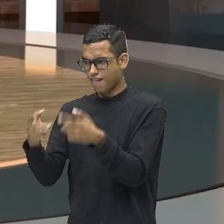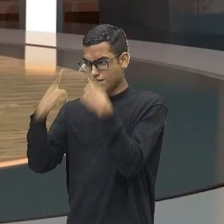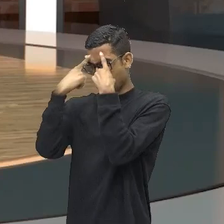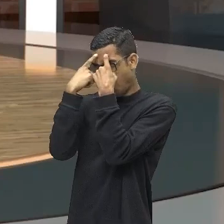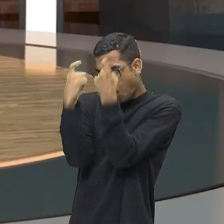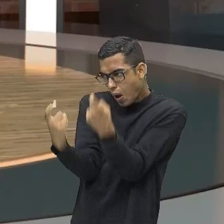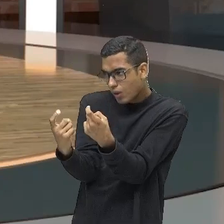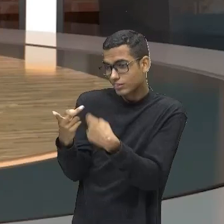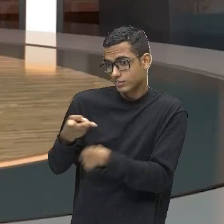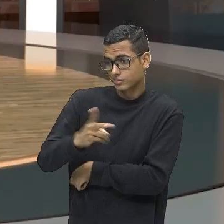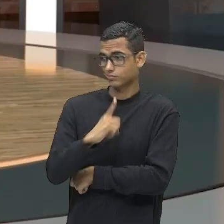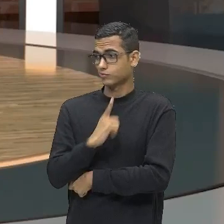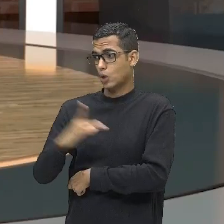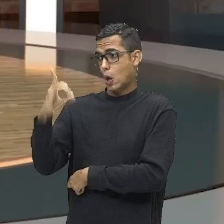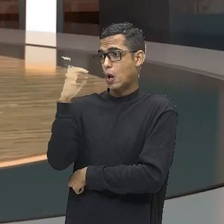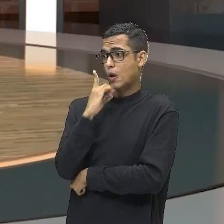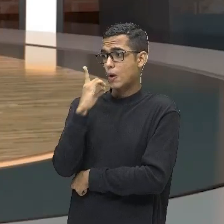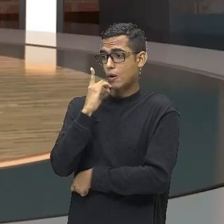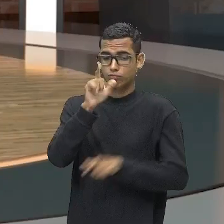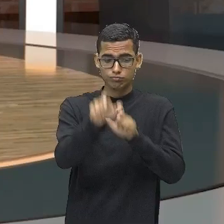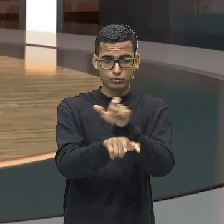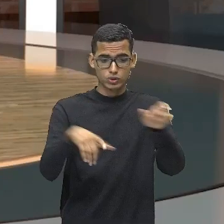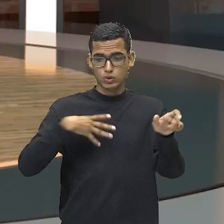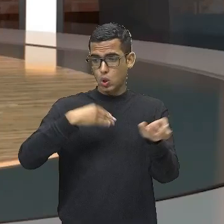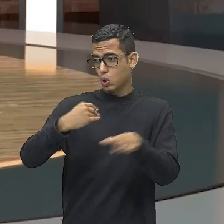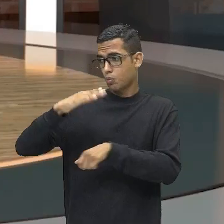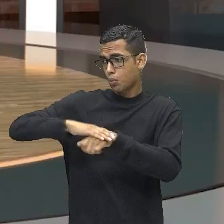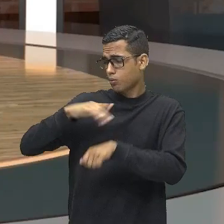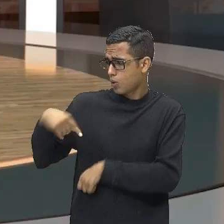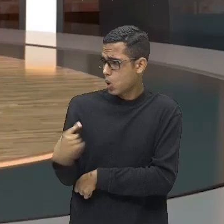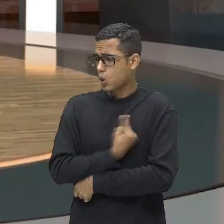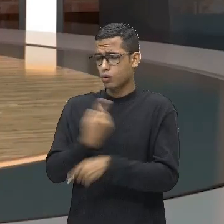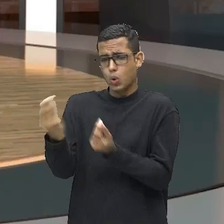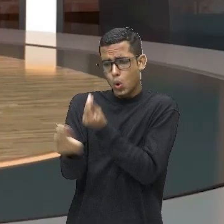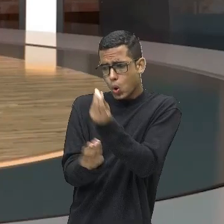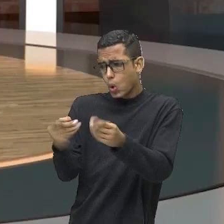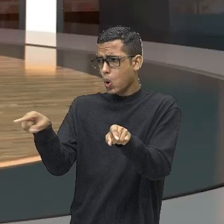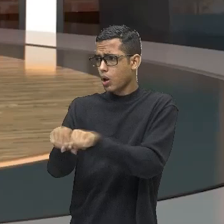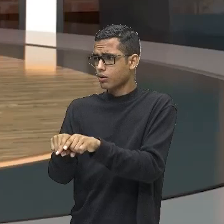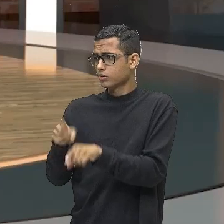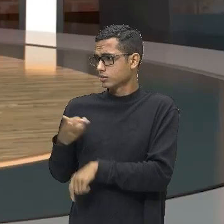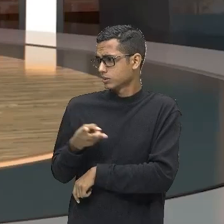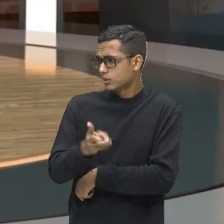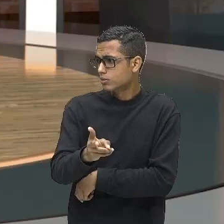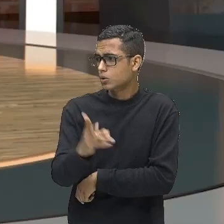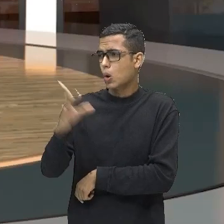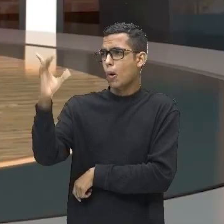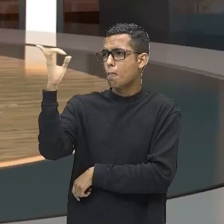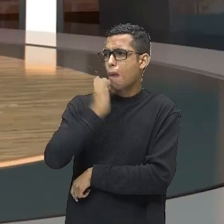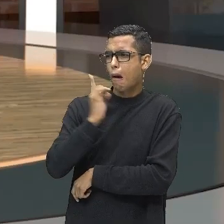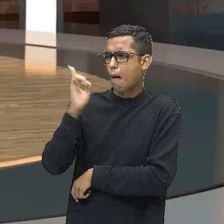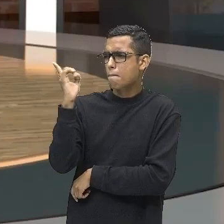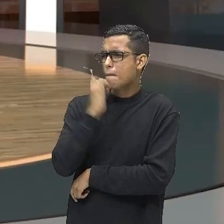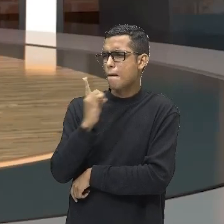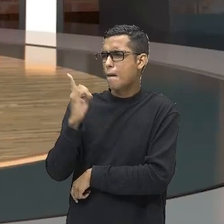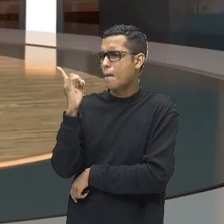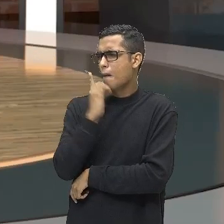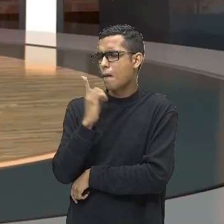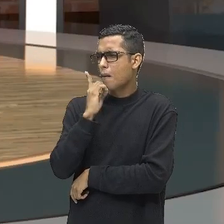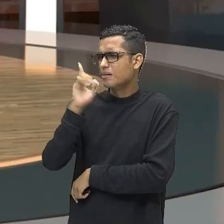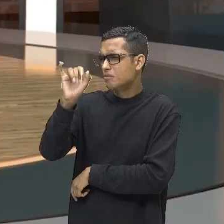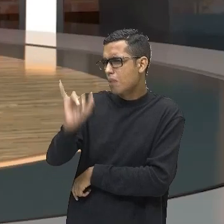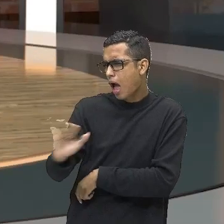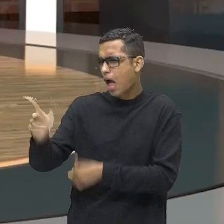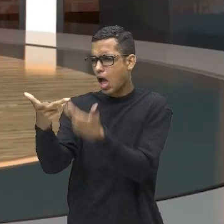estão presentes no cotidiano dos nossos filhos e mais de uma forma muito mais intensa, certo? Essas imagens podem